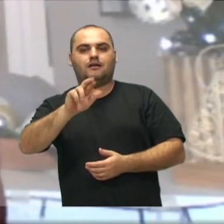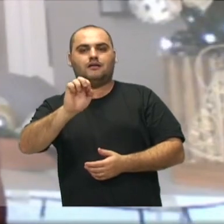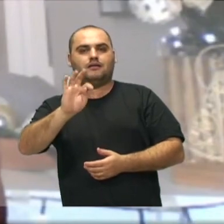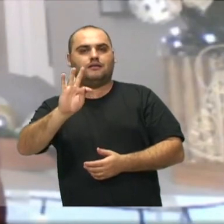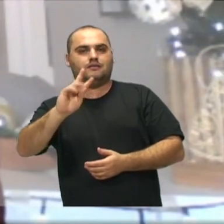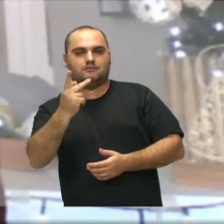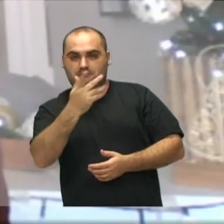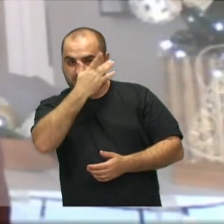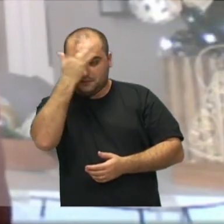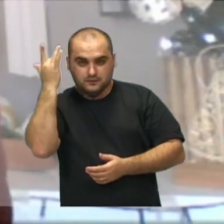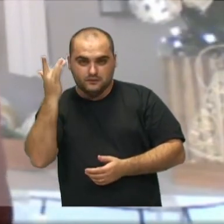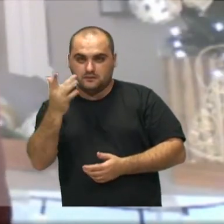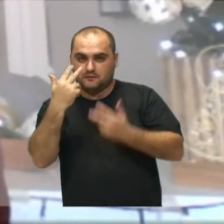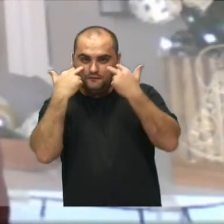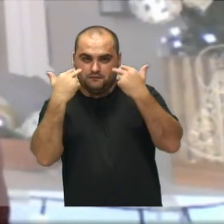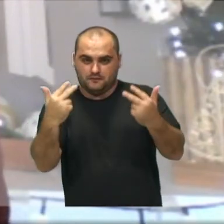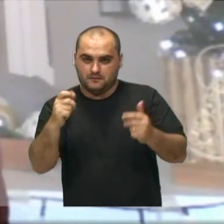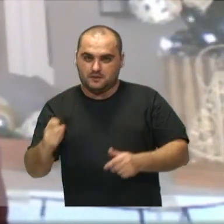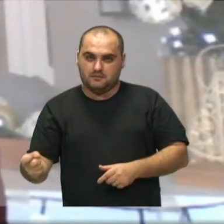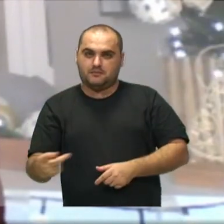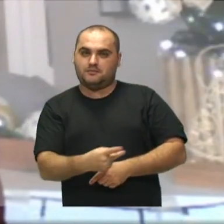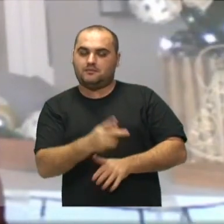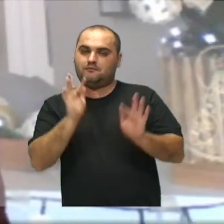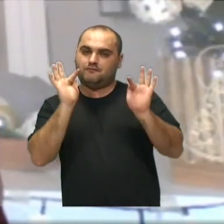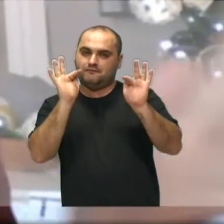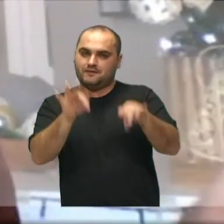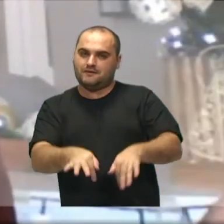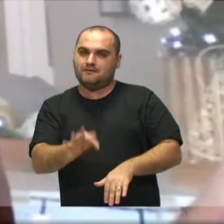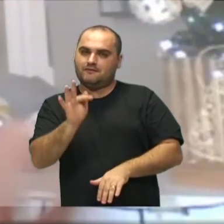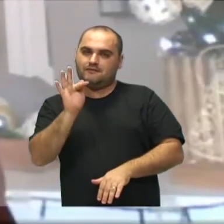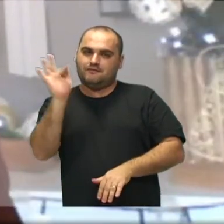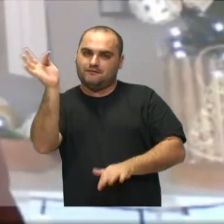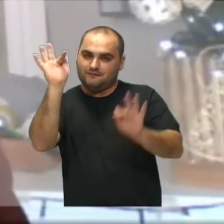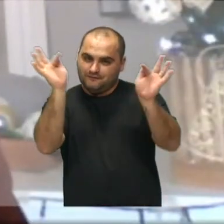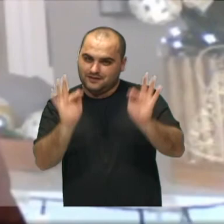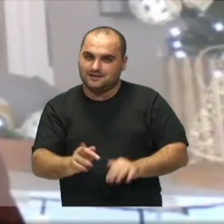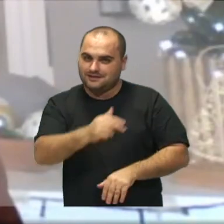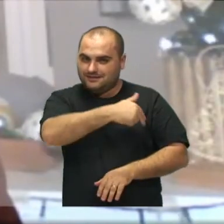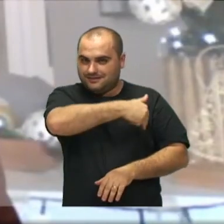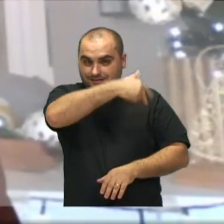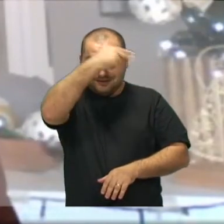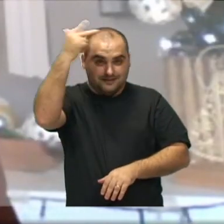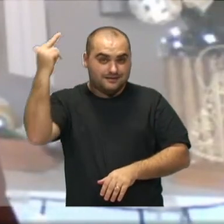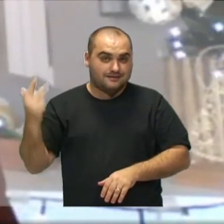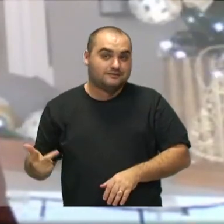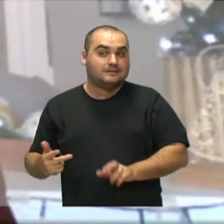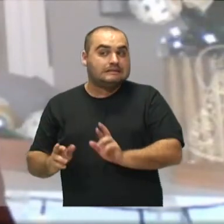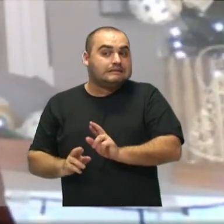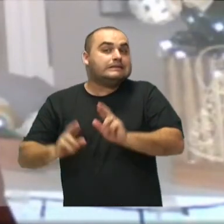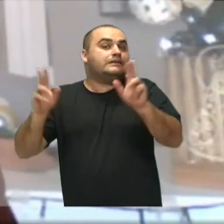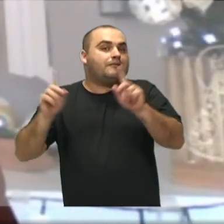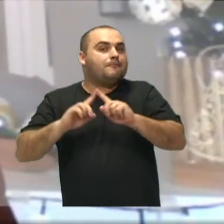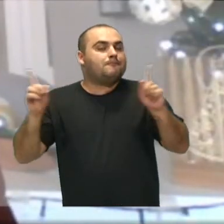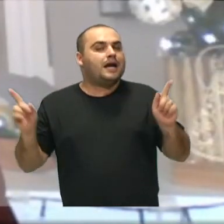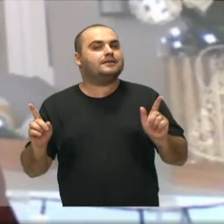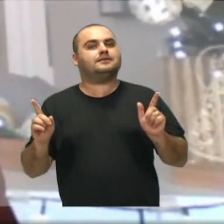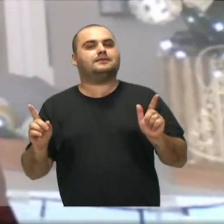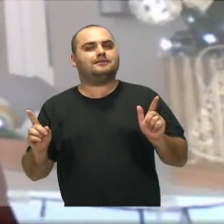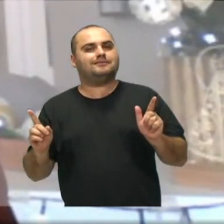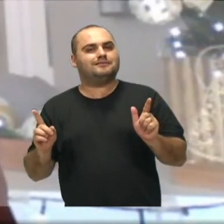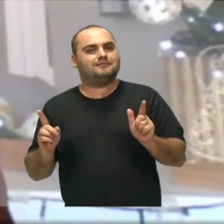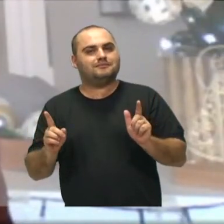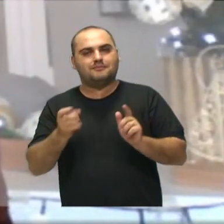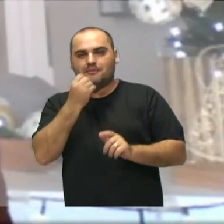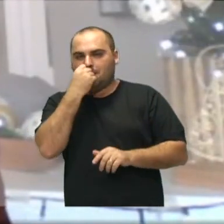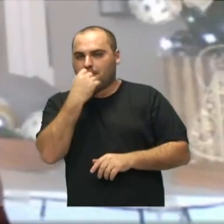nos acompanhando, quero aproveitar e, por fim, dizer um Feliz Natal. É um Natal atípico, mas que seja aquele Natal que a gente